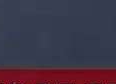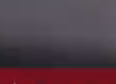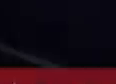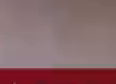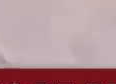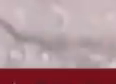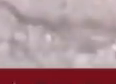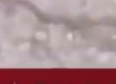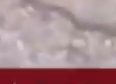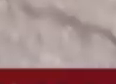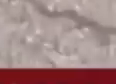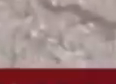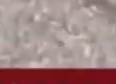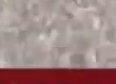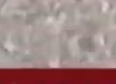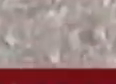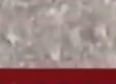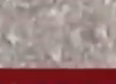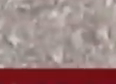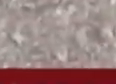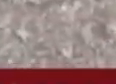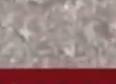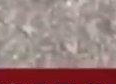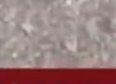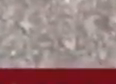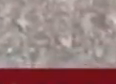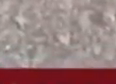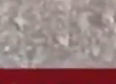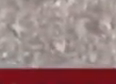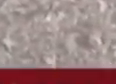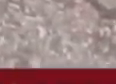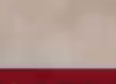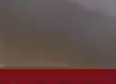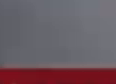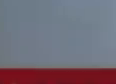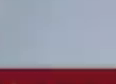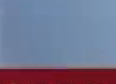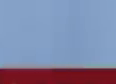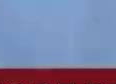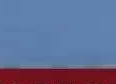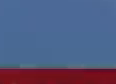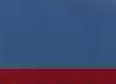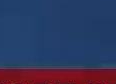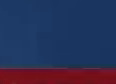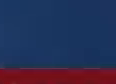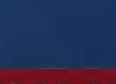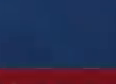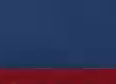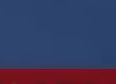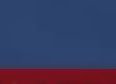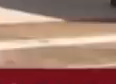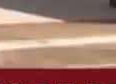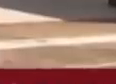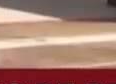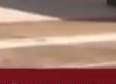pessoas com as quais a gente tem contato, que são os nossos eleitores. Talvez ele tenha dito de uma forma equivocada,